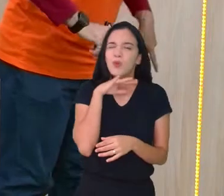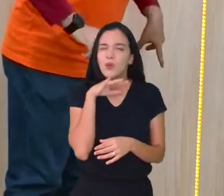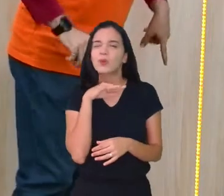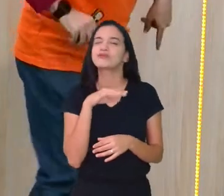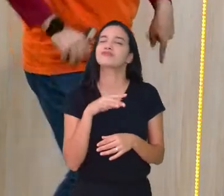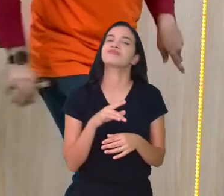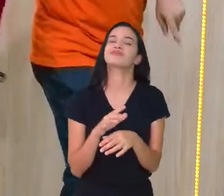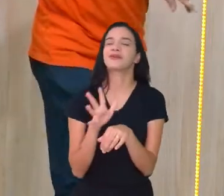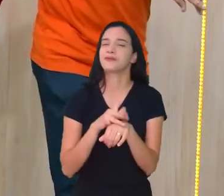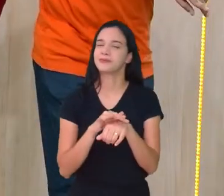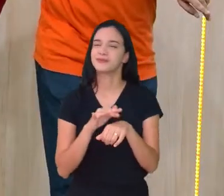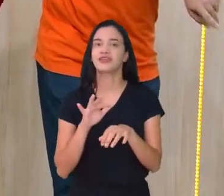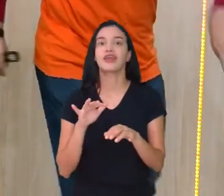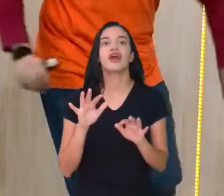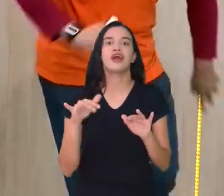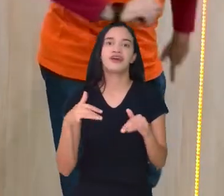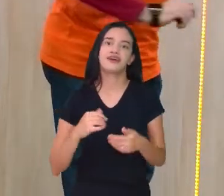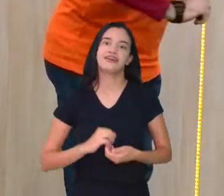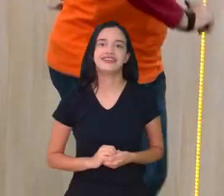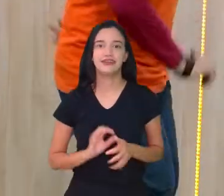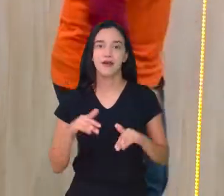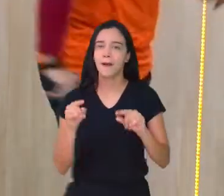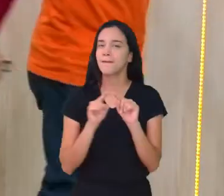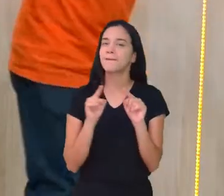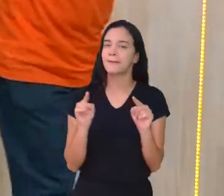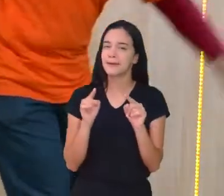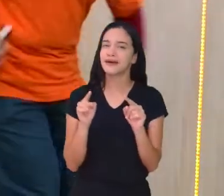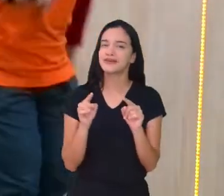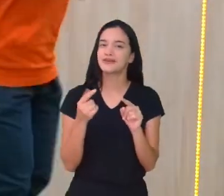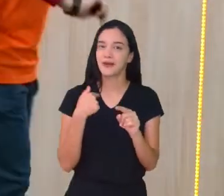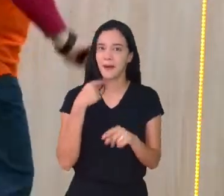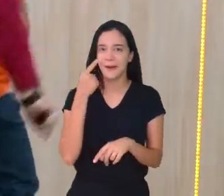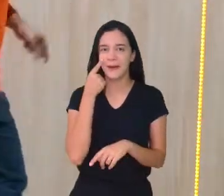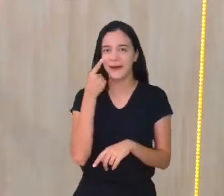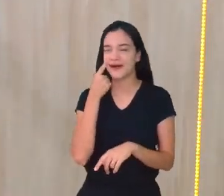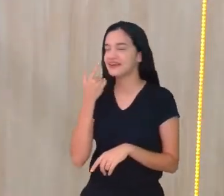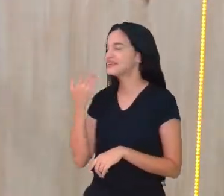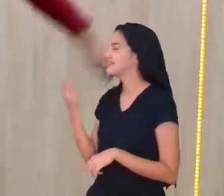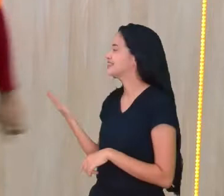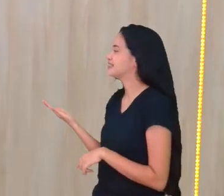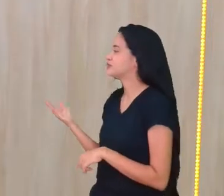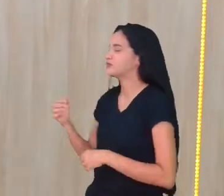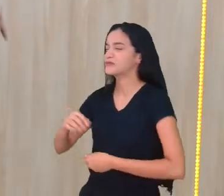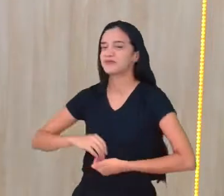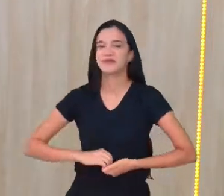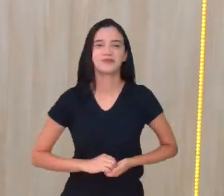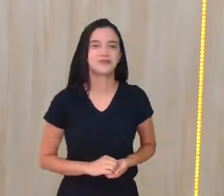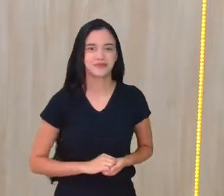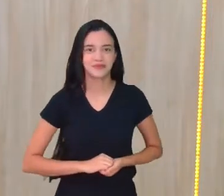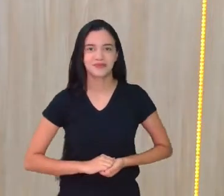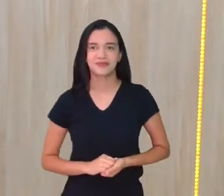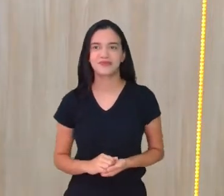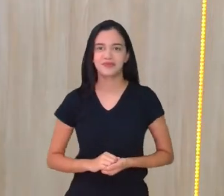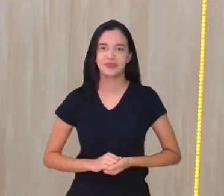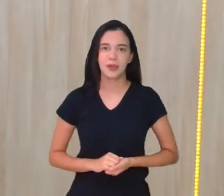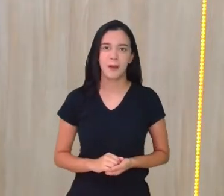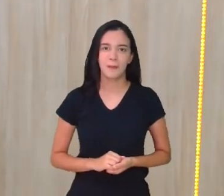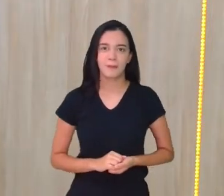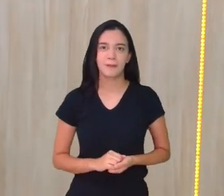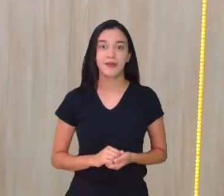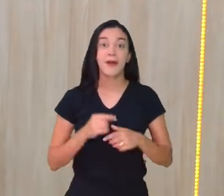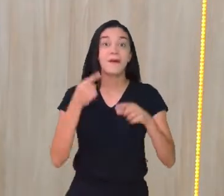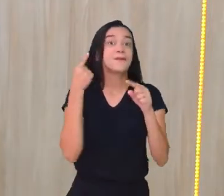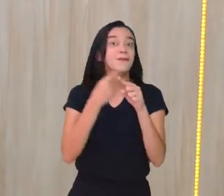estranha ainda, o negócio tá meio fanhoso, mas dá para fazer o guerre aqui do... Olha aí, eu piscando porque o